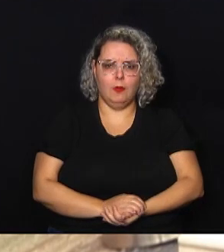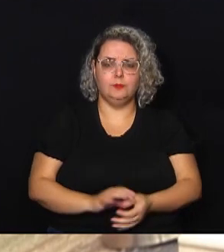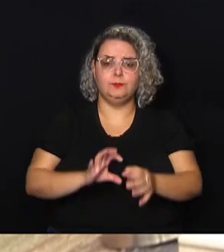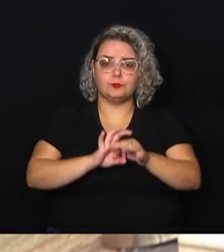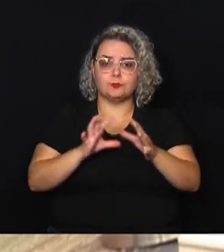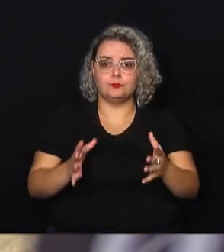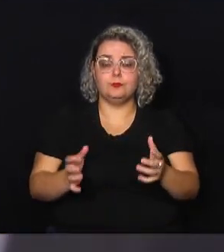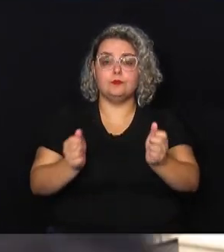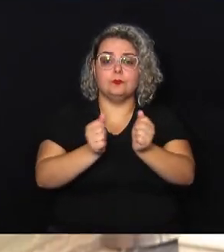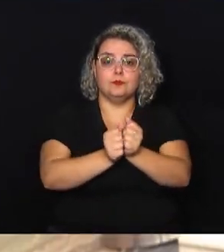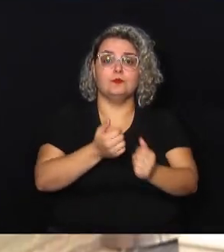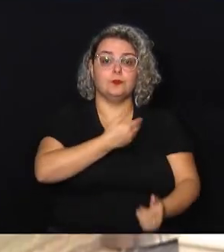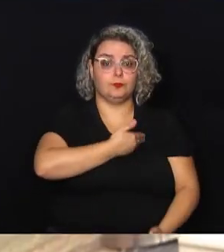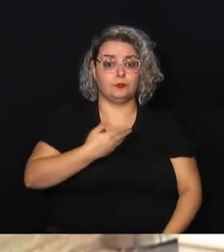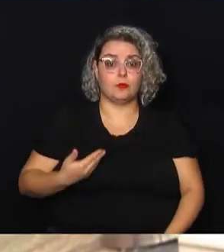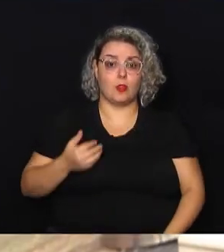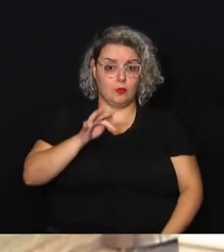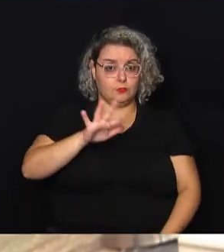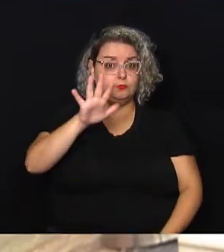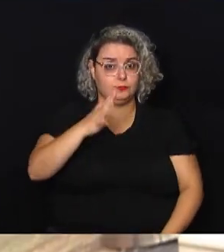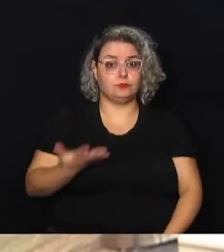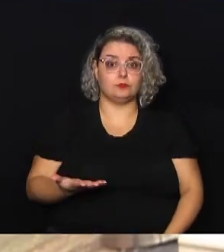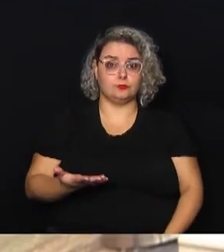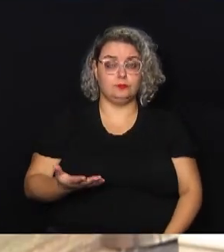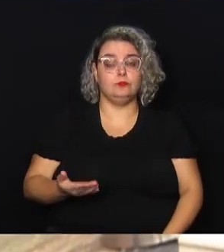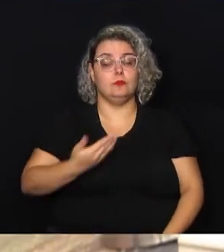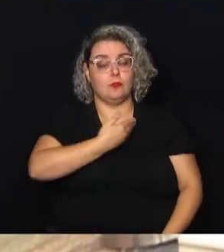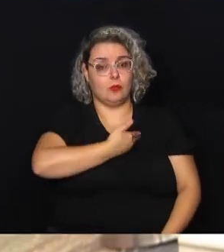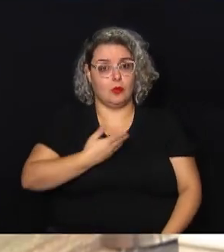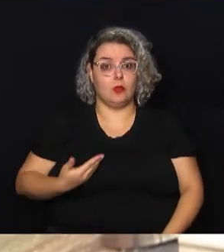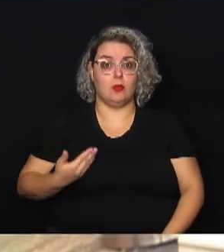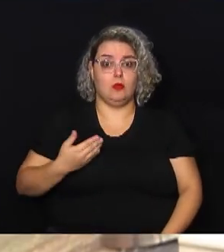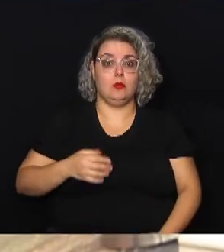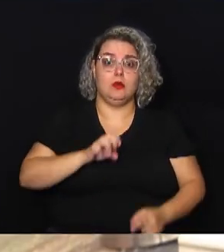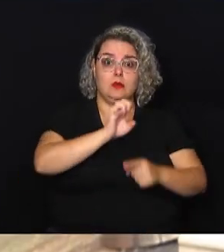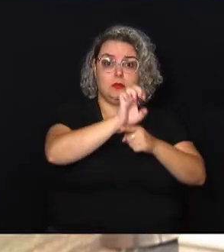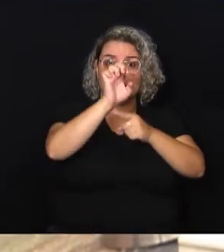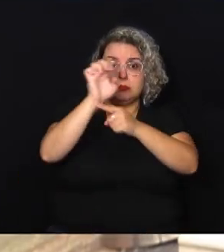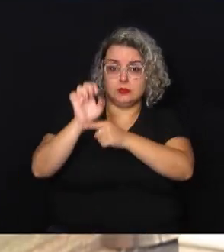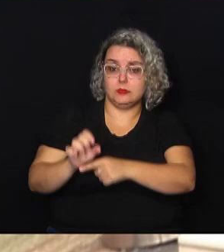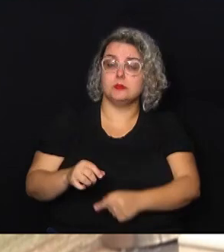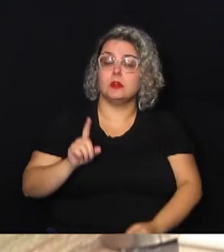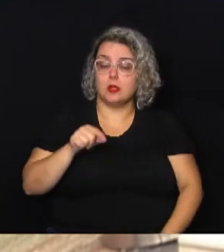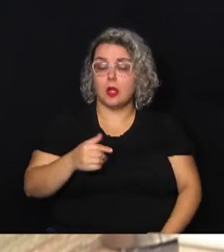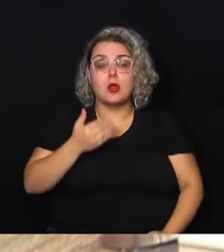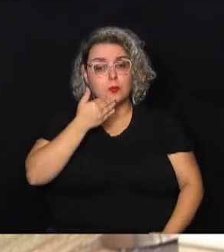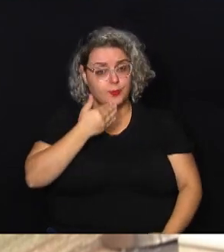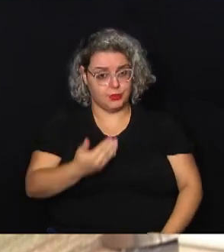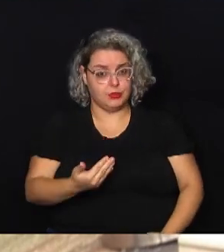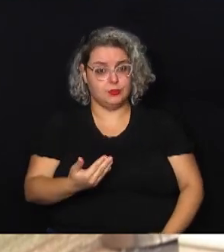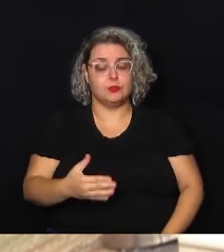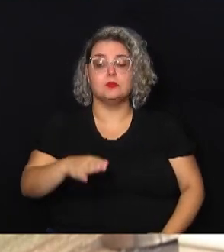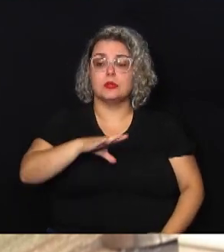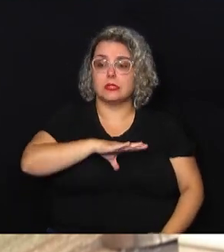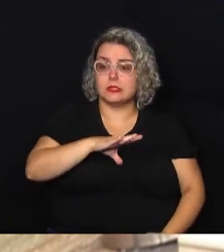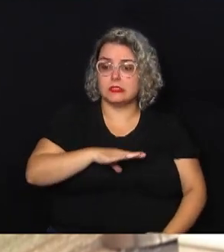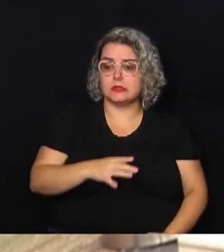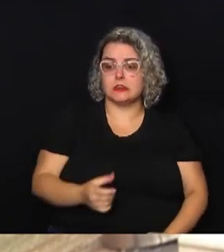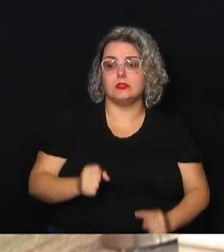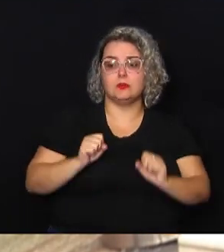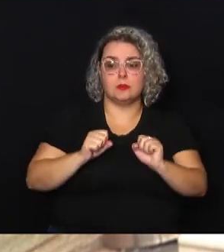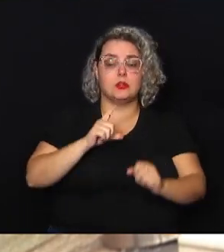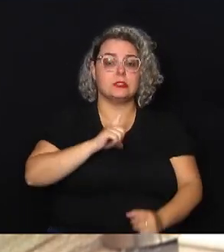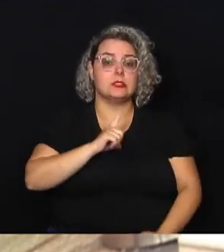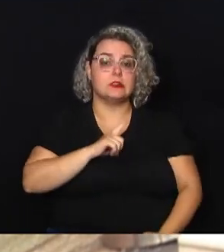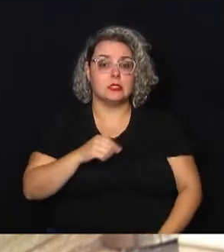junto ao governo federal e ao governo estadual por isso O apelo que a gente faz para que o município possa ter mais